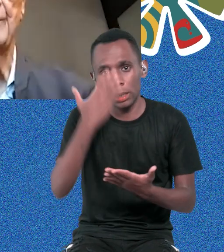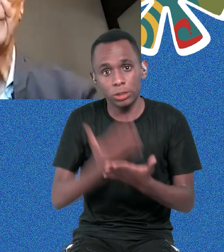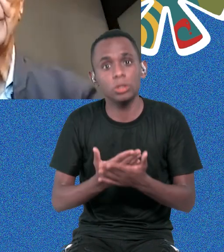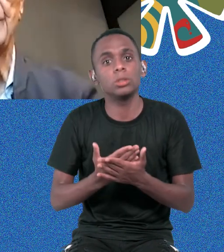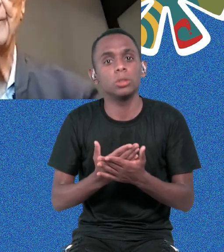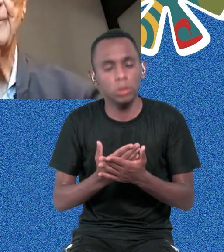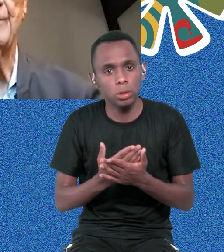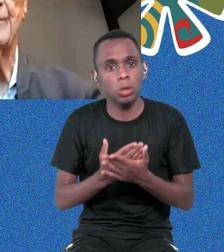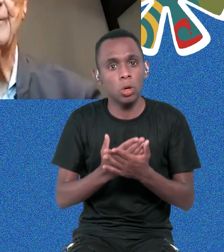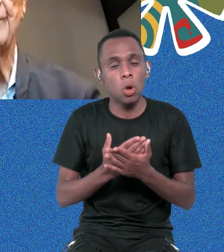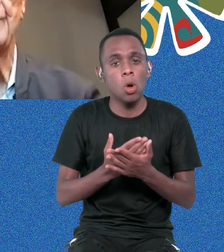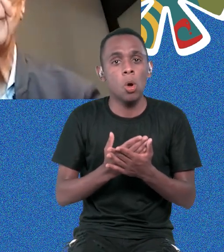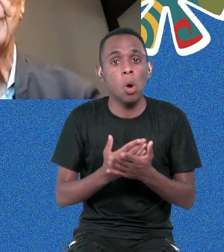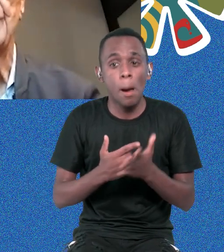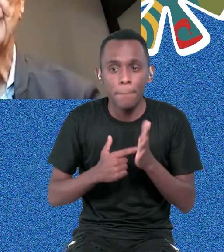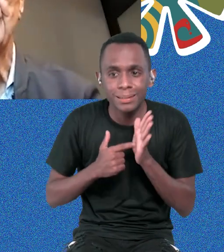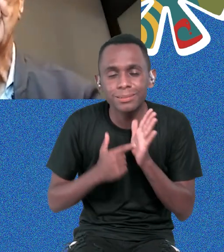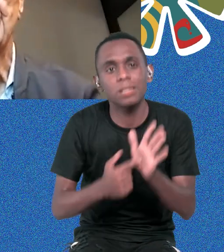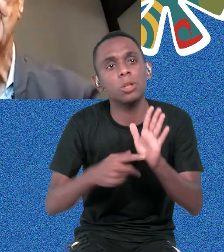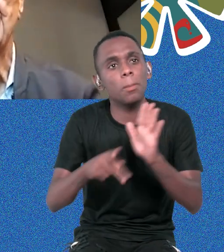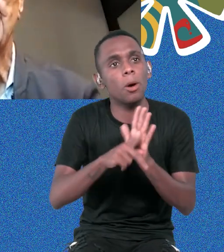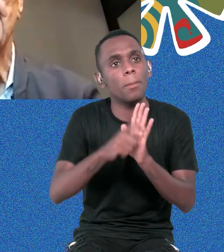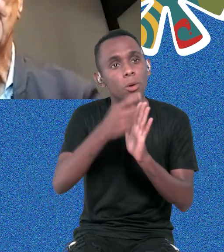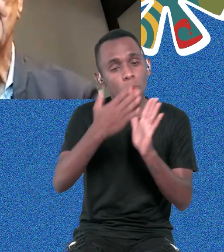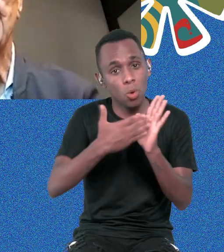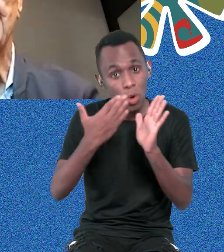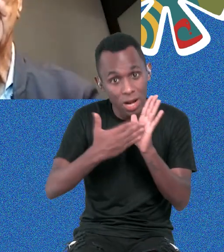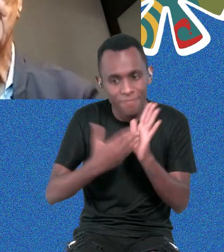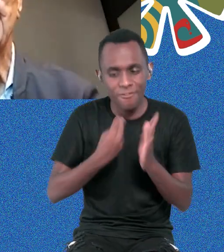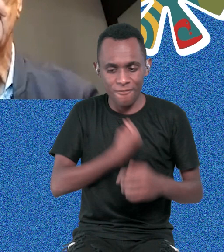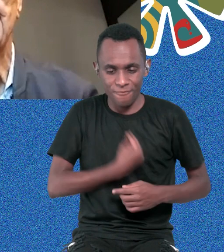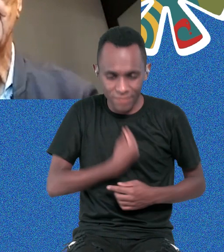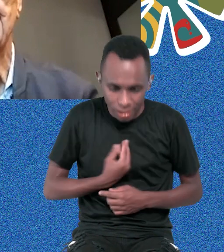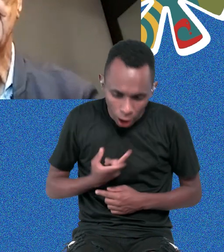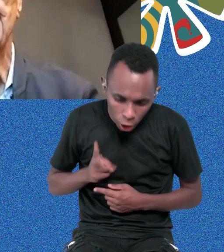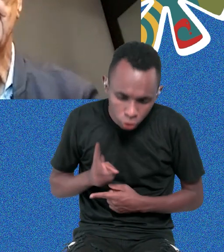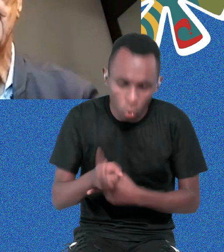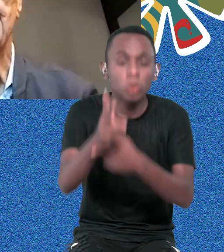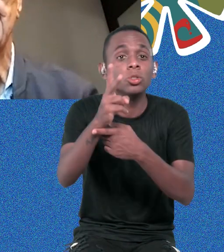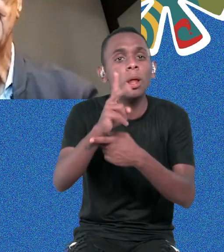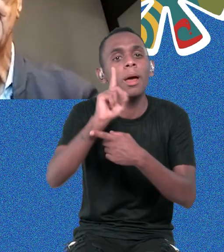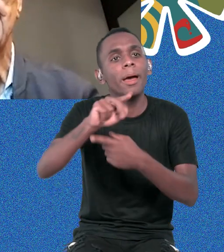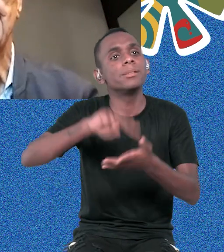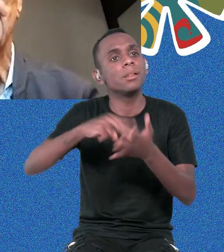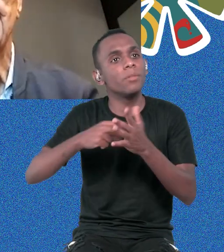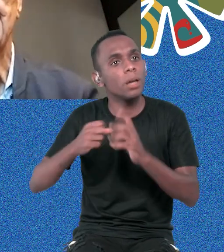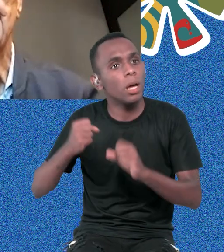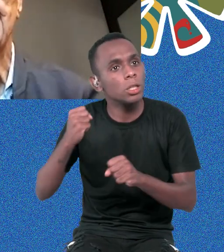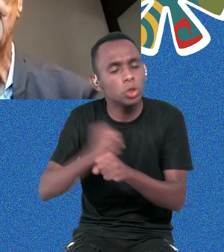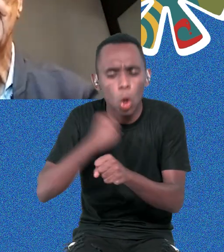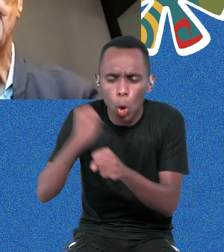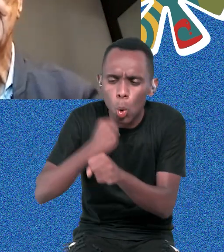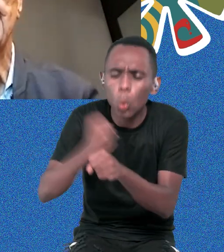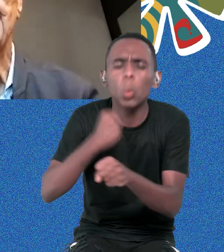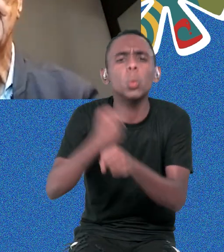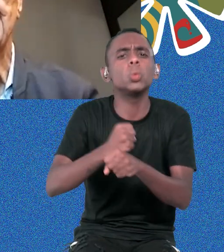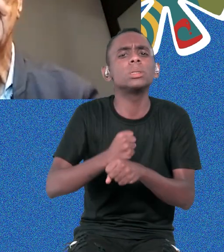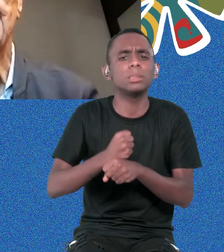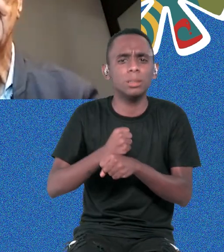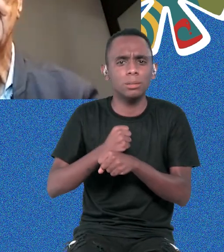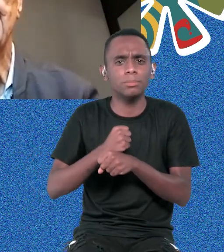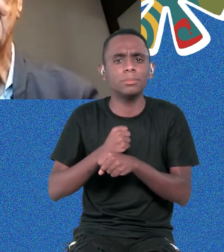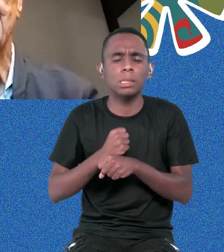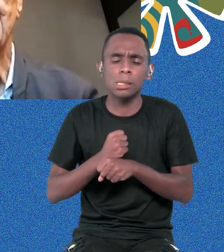a ideia, né, que o livro traz, né, de resistentes, né, também é essa luta, né,